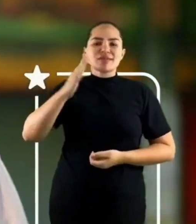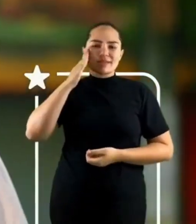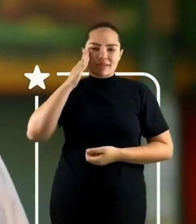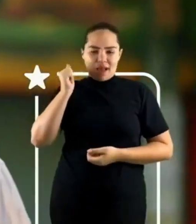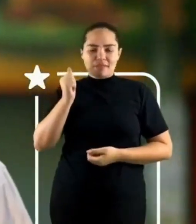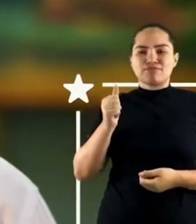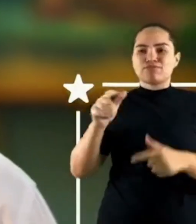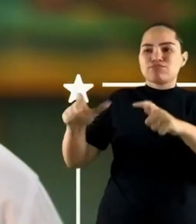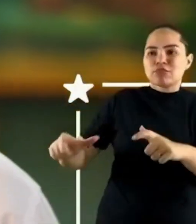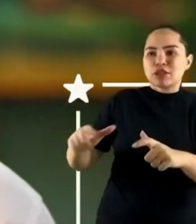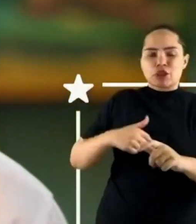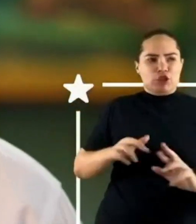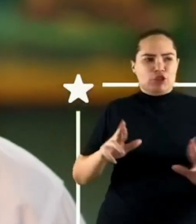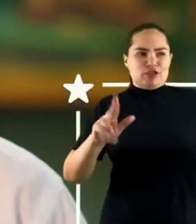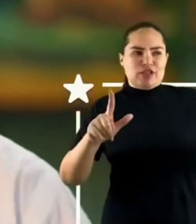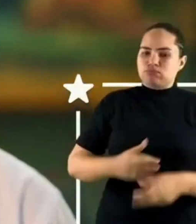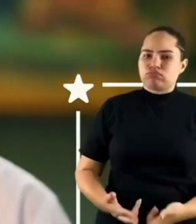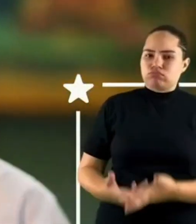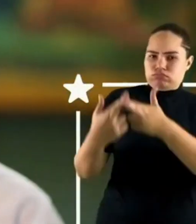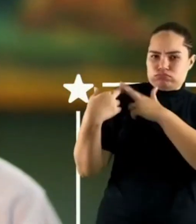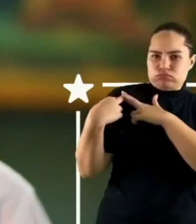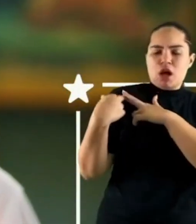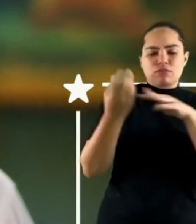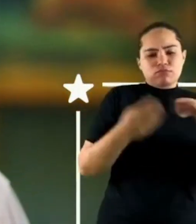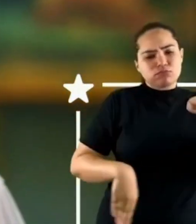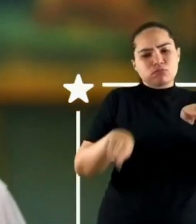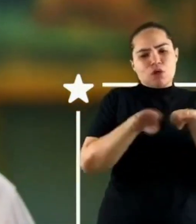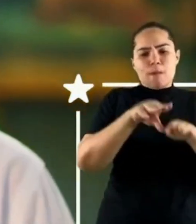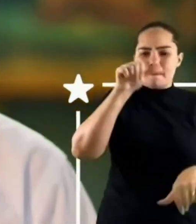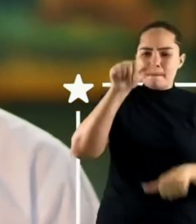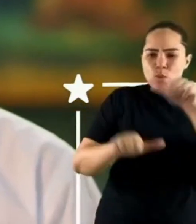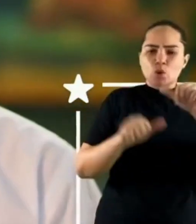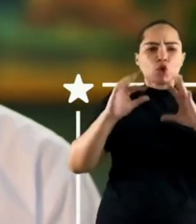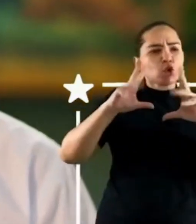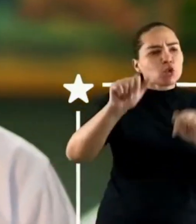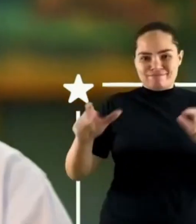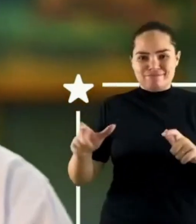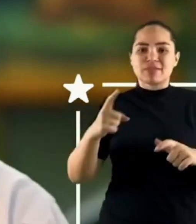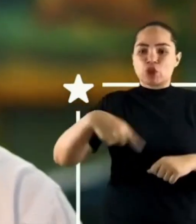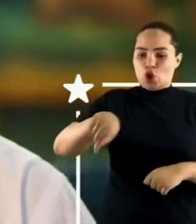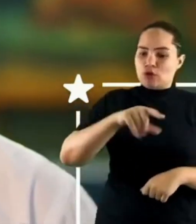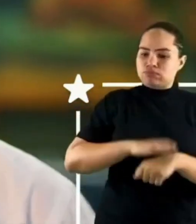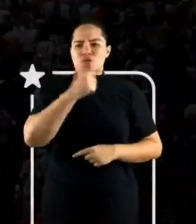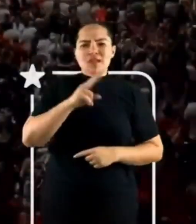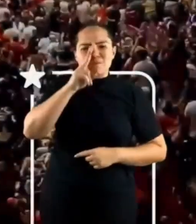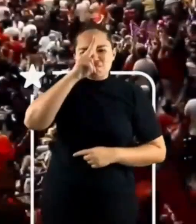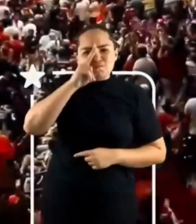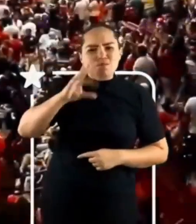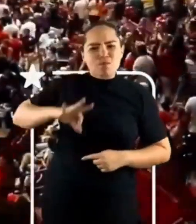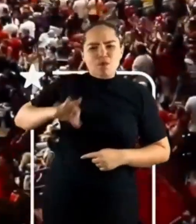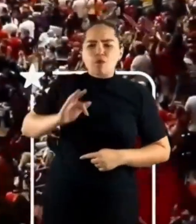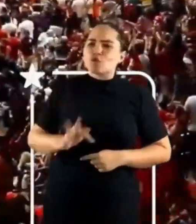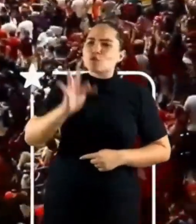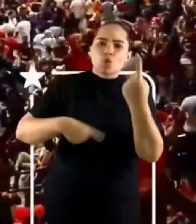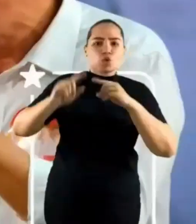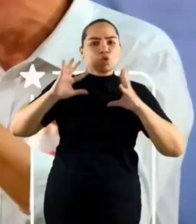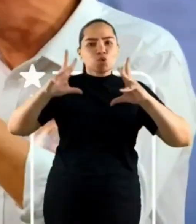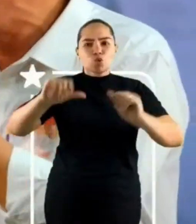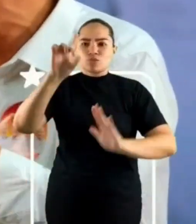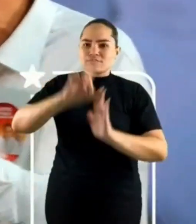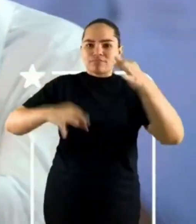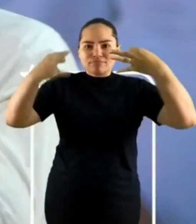muito diferente de outro. É nossa responsabilidade que todas as regiões da cidade se desenvolvam com desigualdade. É saber ouvir,